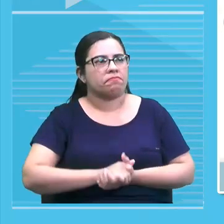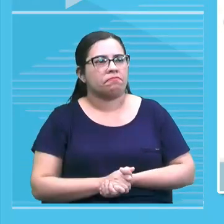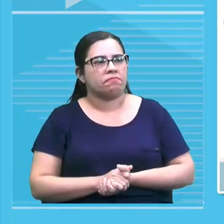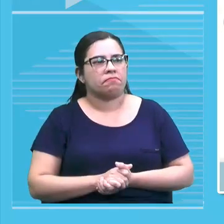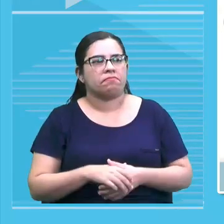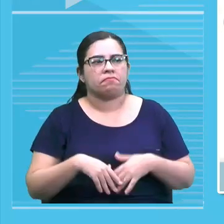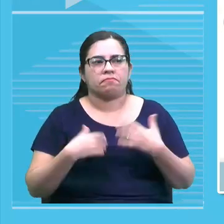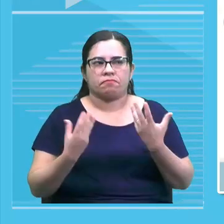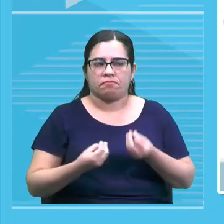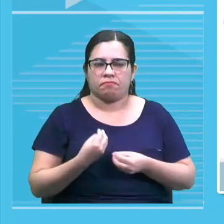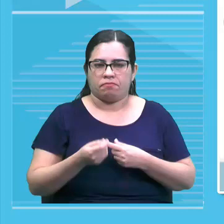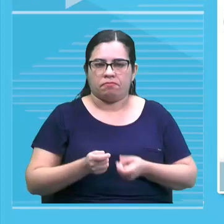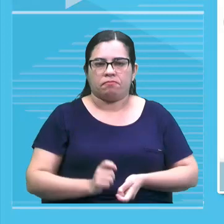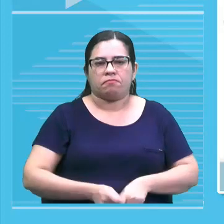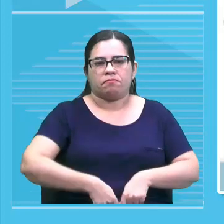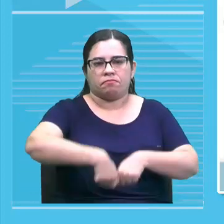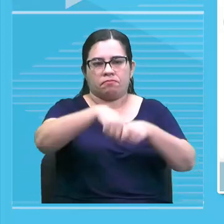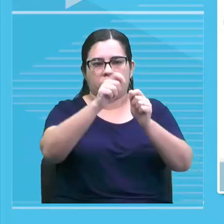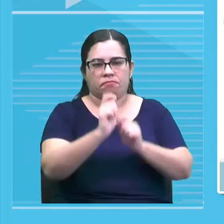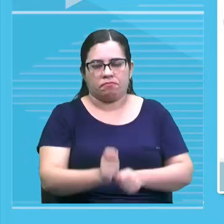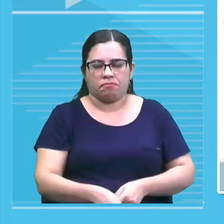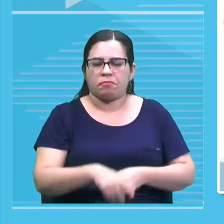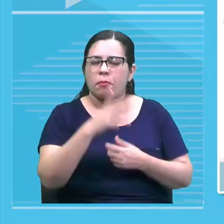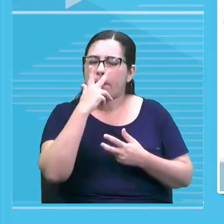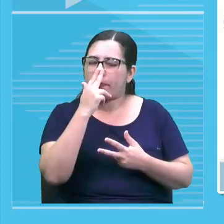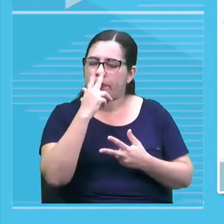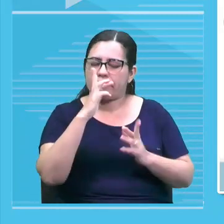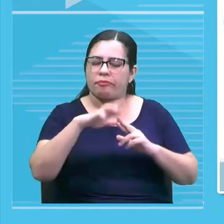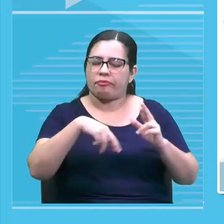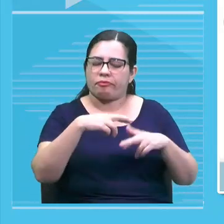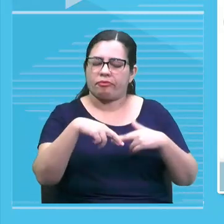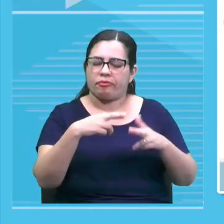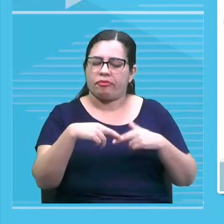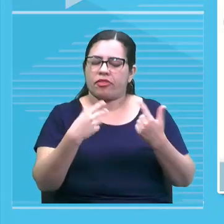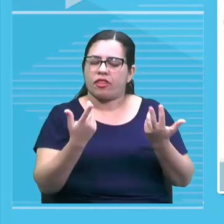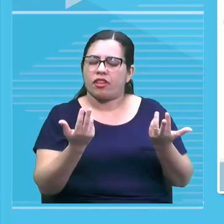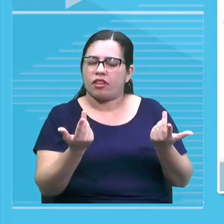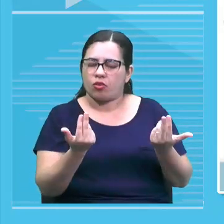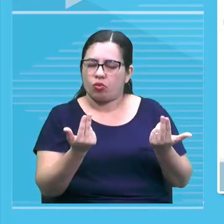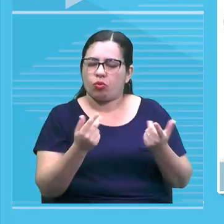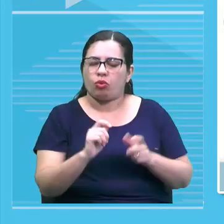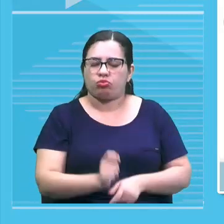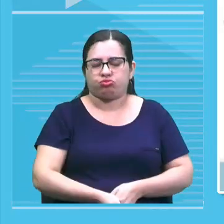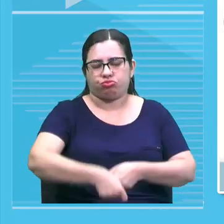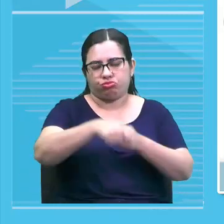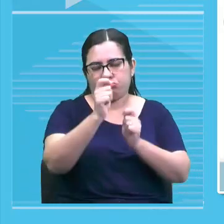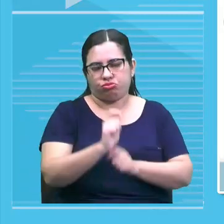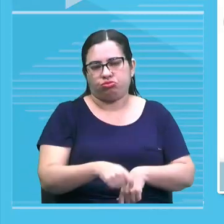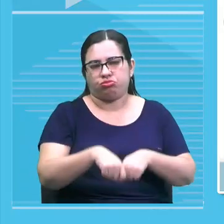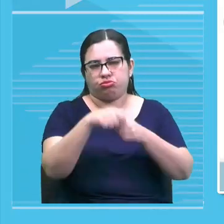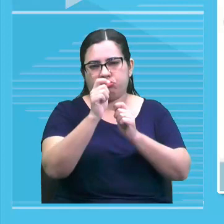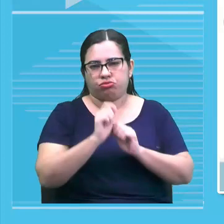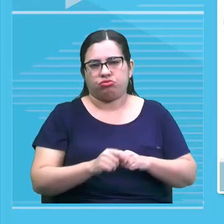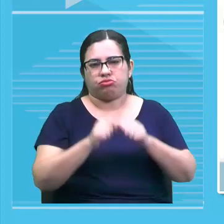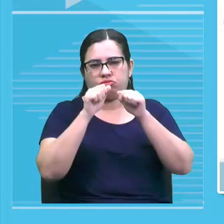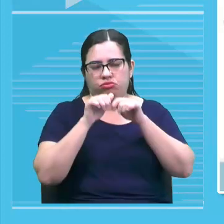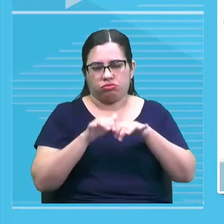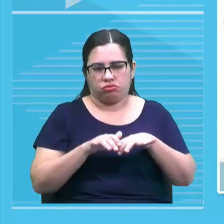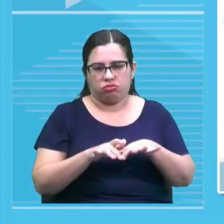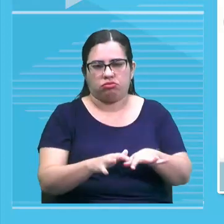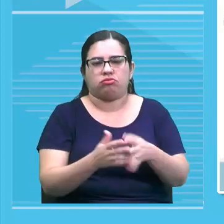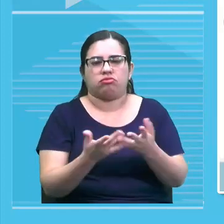o sobe e desce da corda e a propagação sendo esse sobe e desce